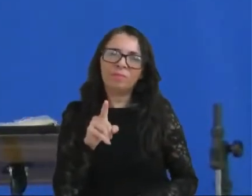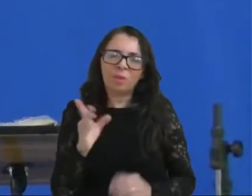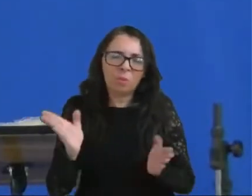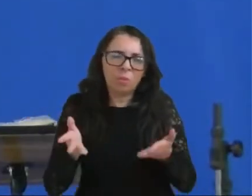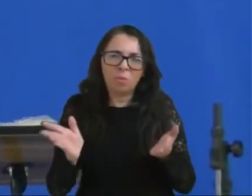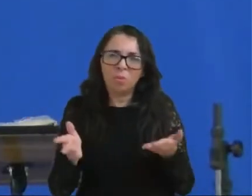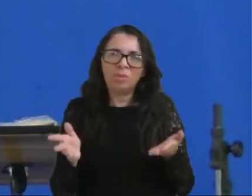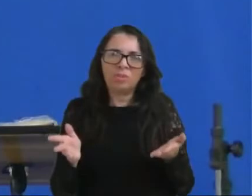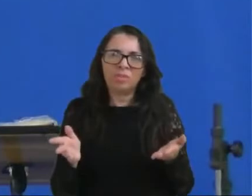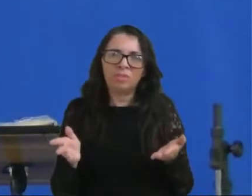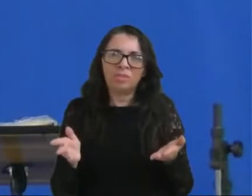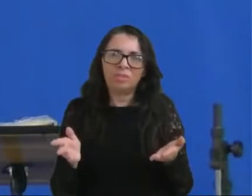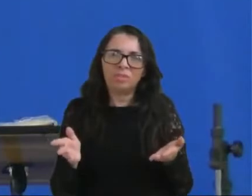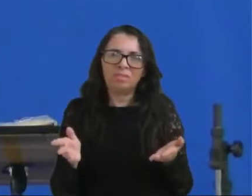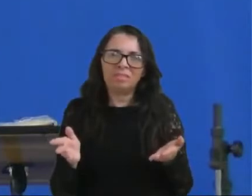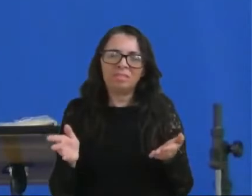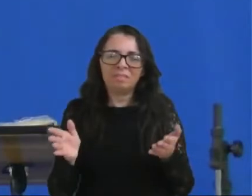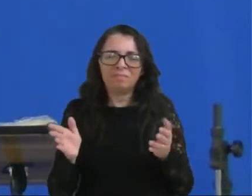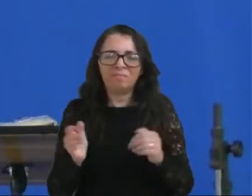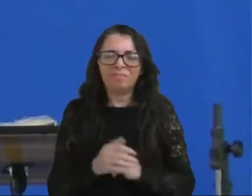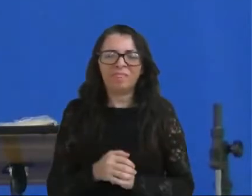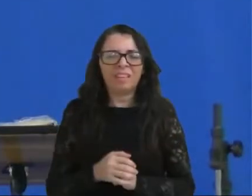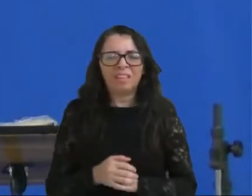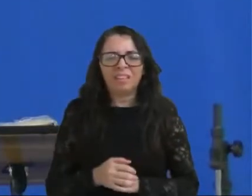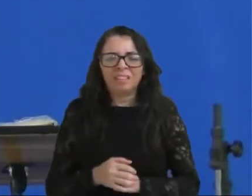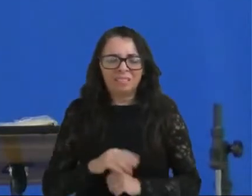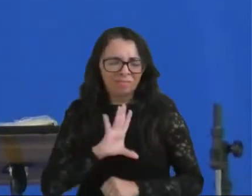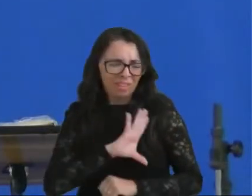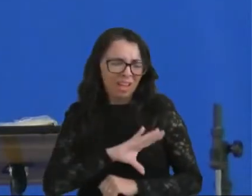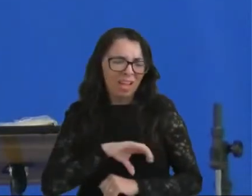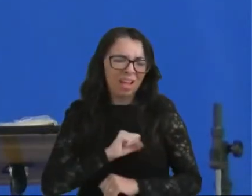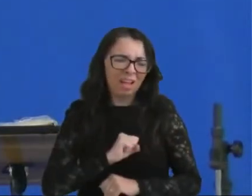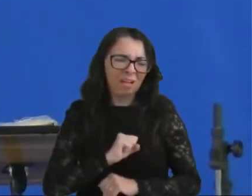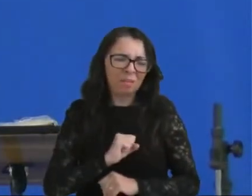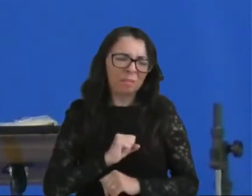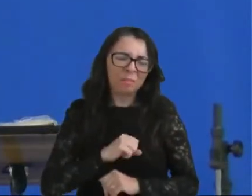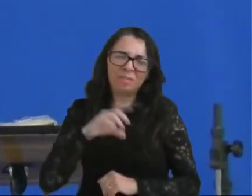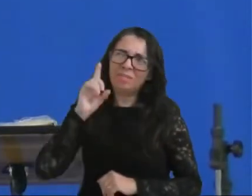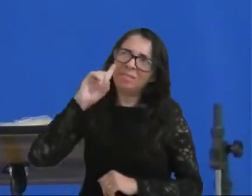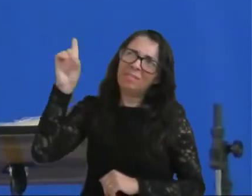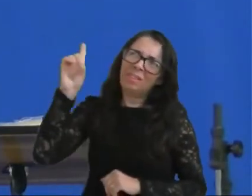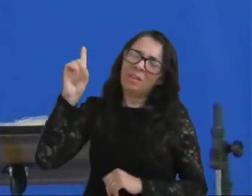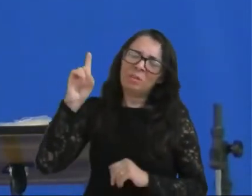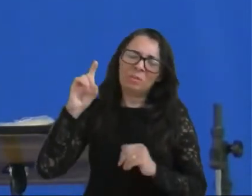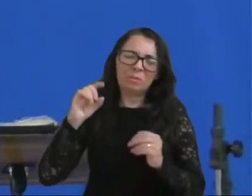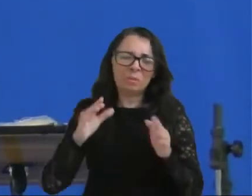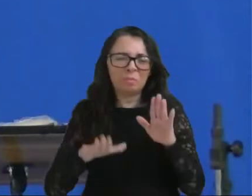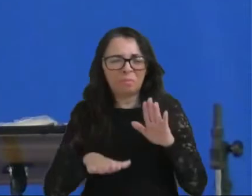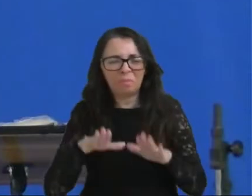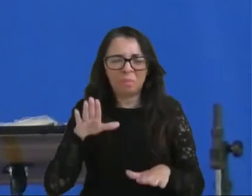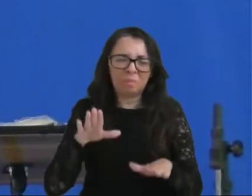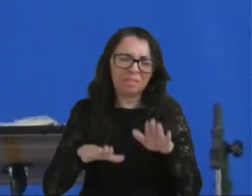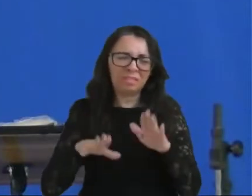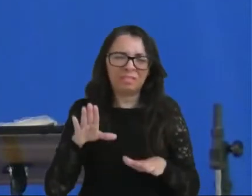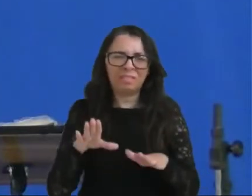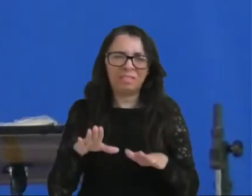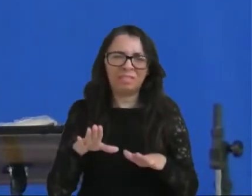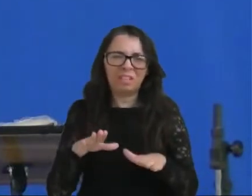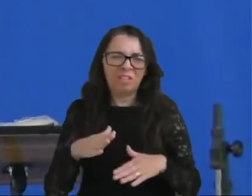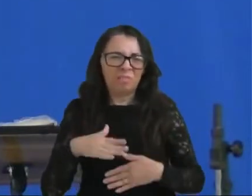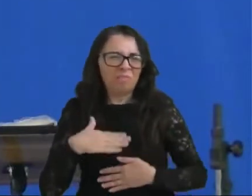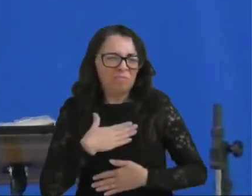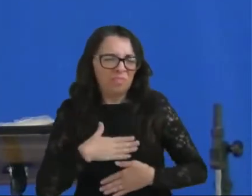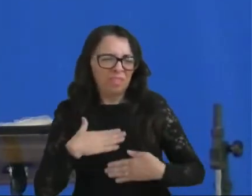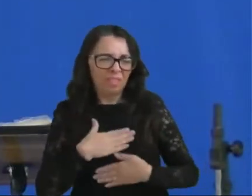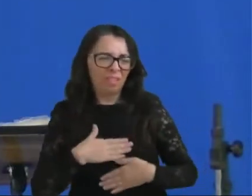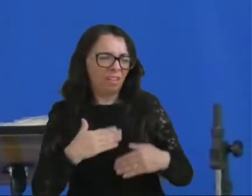foi convertido pelo Espírito Santo de Deus sabe o que eu estou falando. Quantos de vocês já perderam o encanto do primeiro amor?